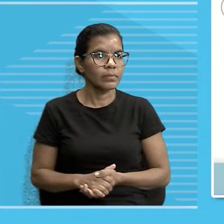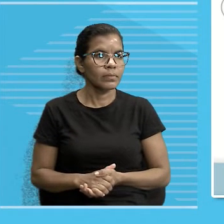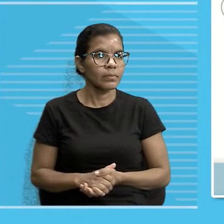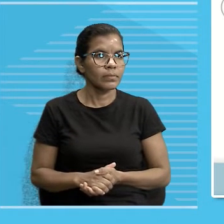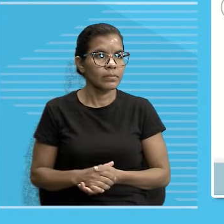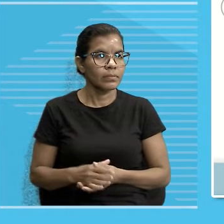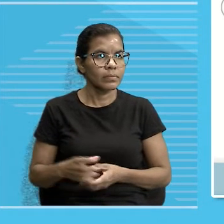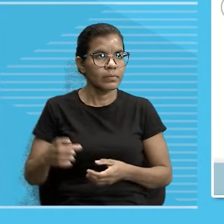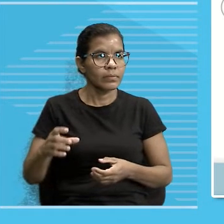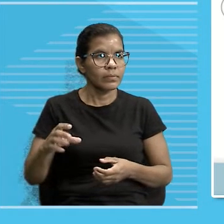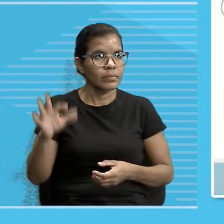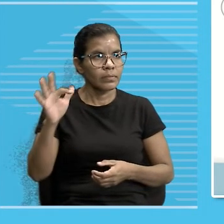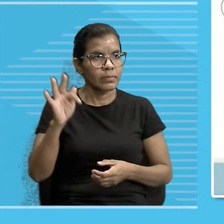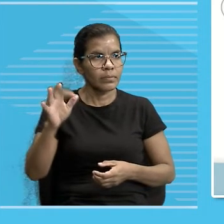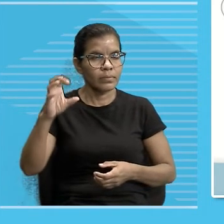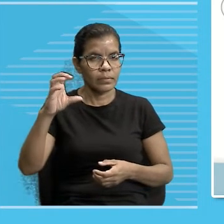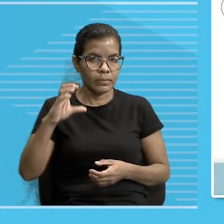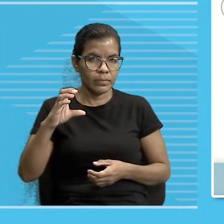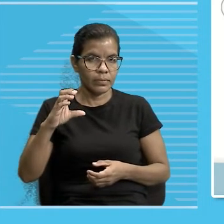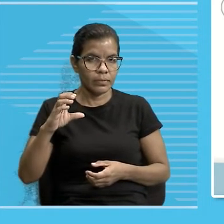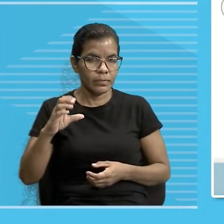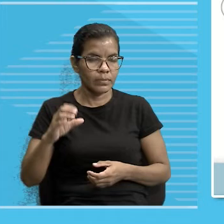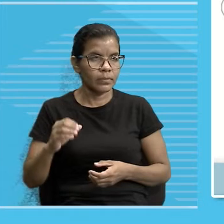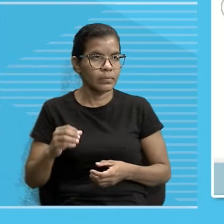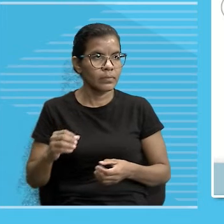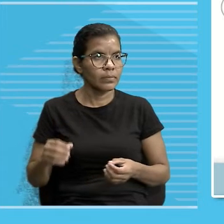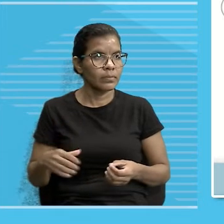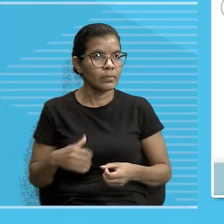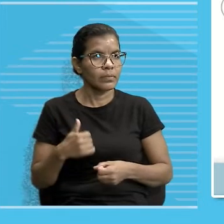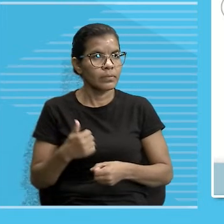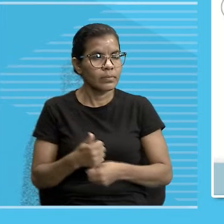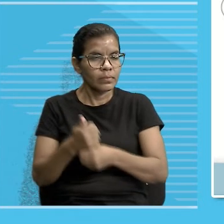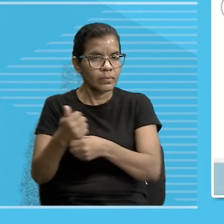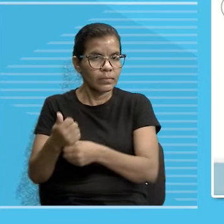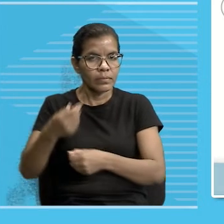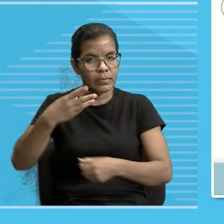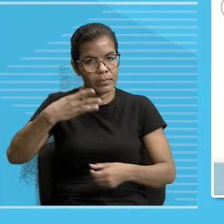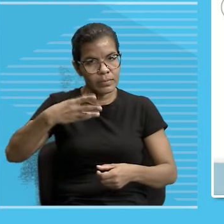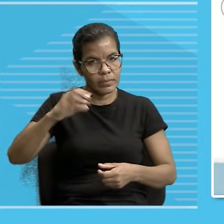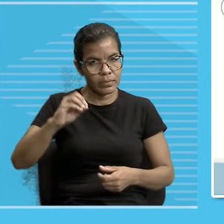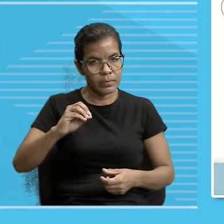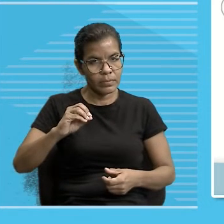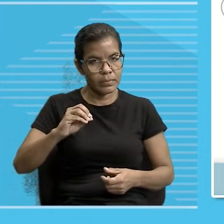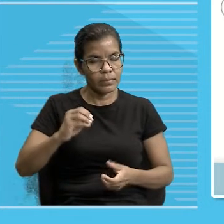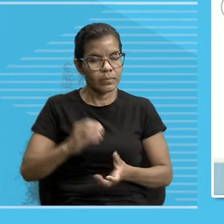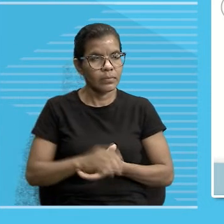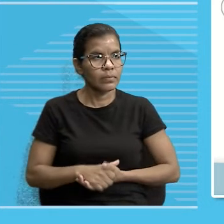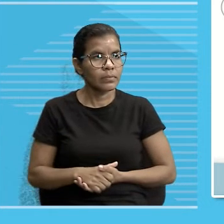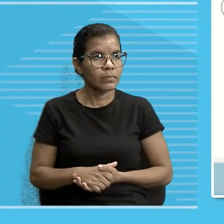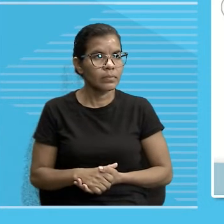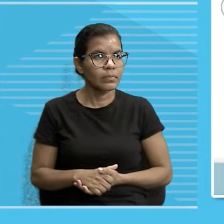temperatura Celsius, você coloca 40.